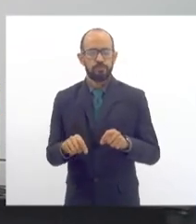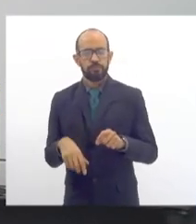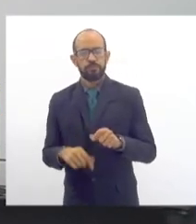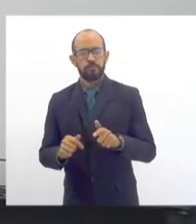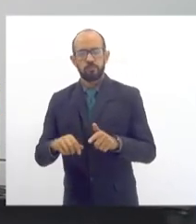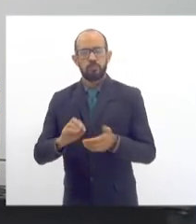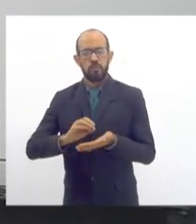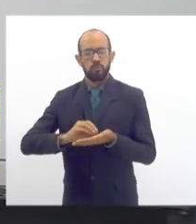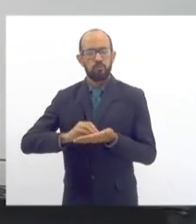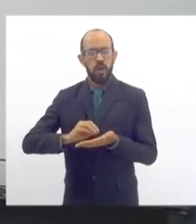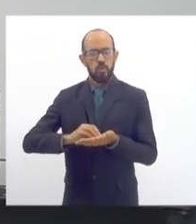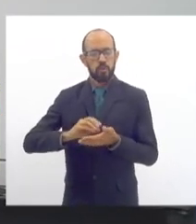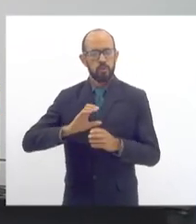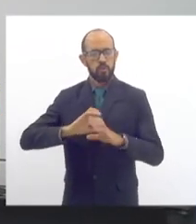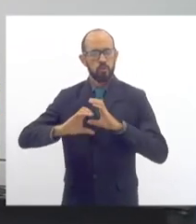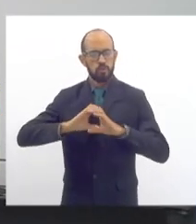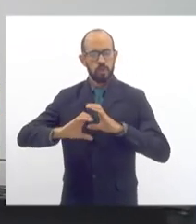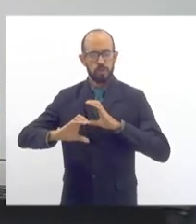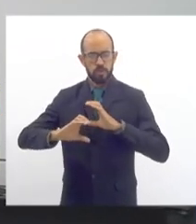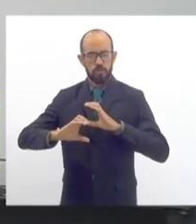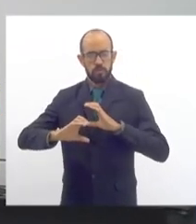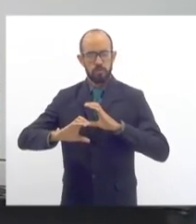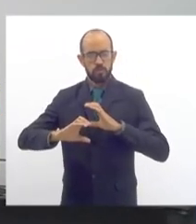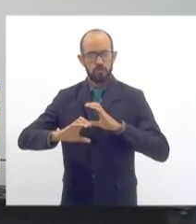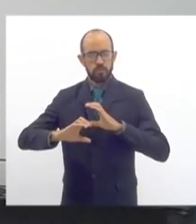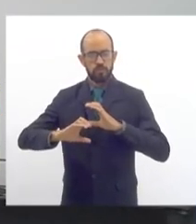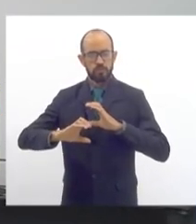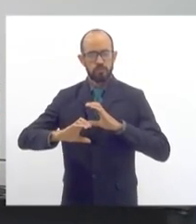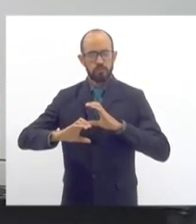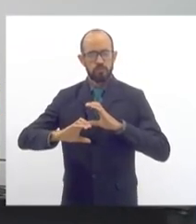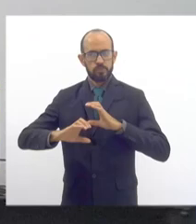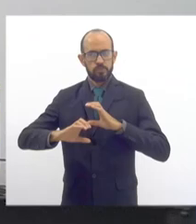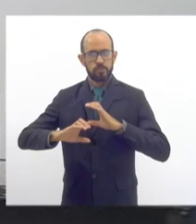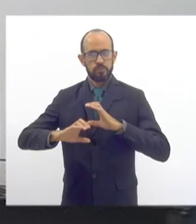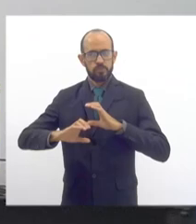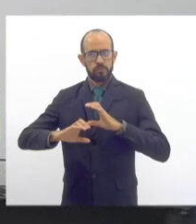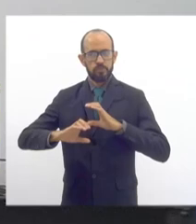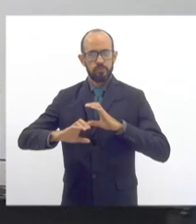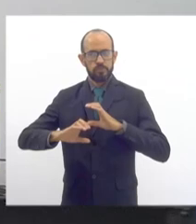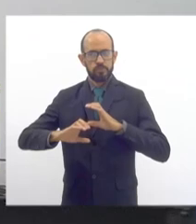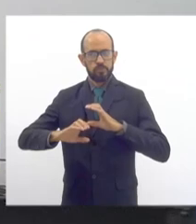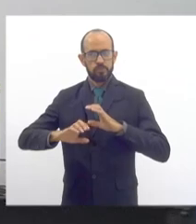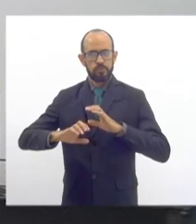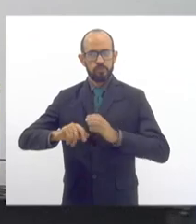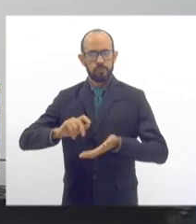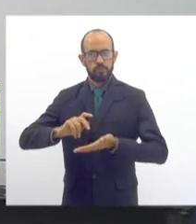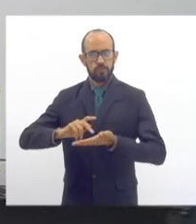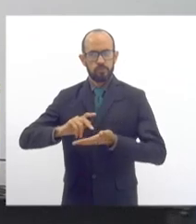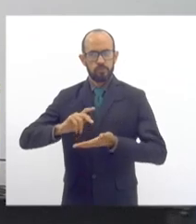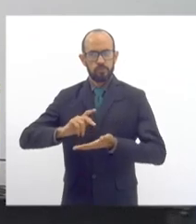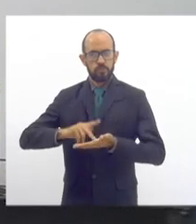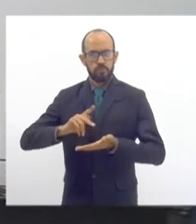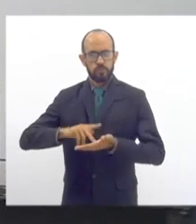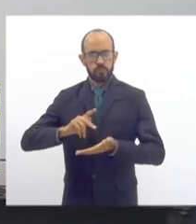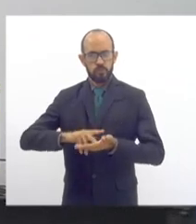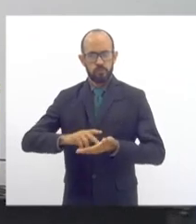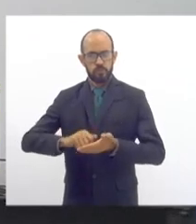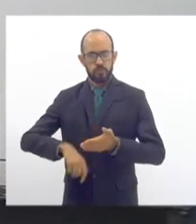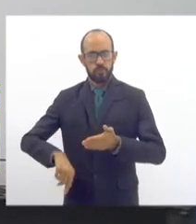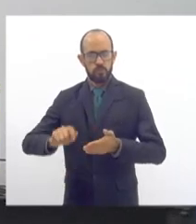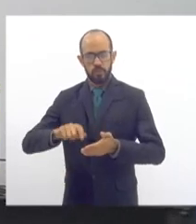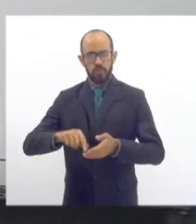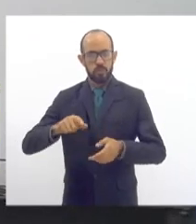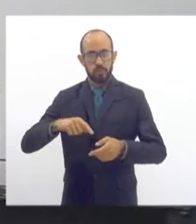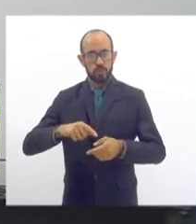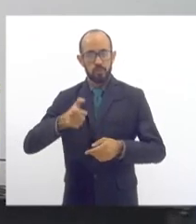uma falta de entendimento e um verdadeiro e legítimo anseio da categoria por mais